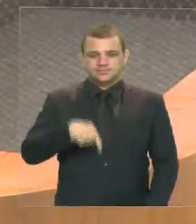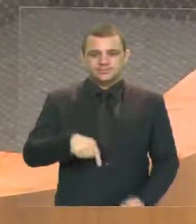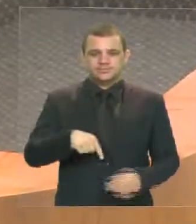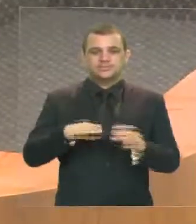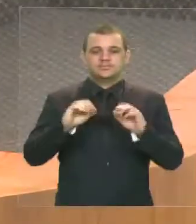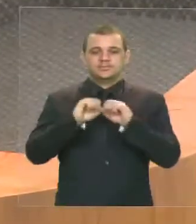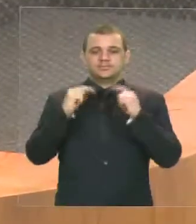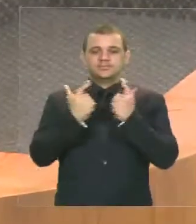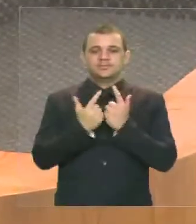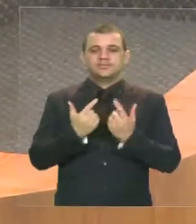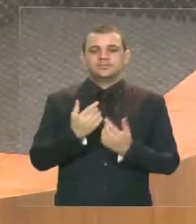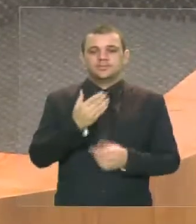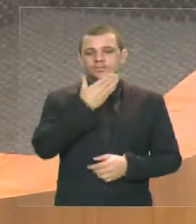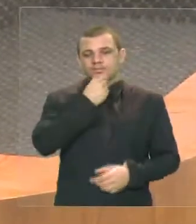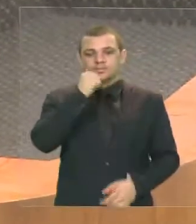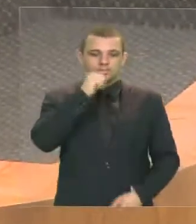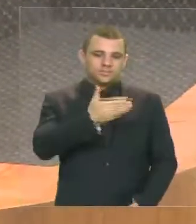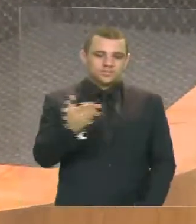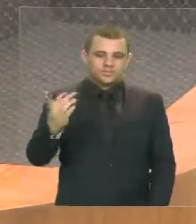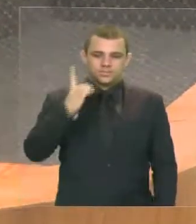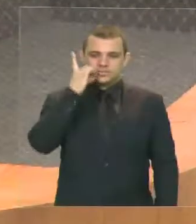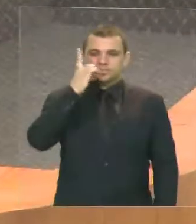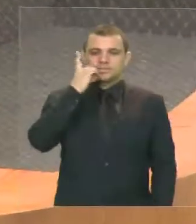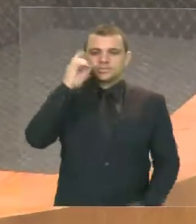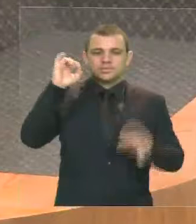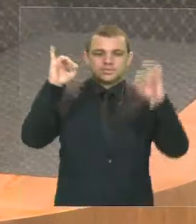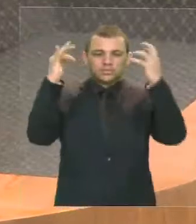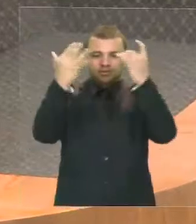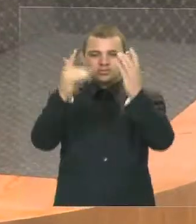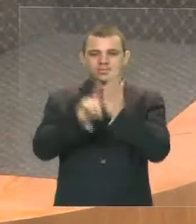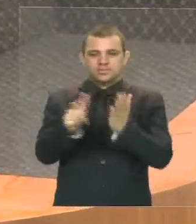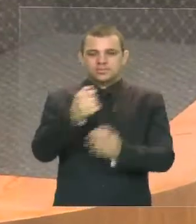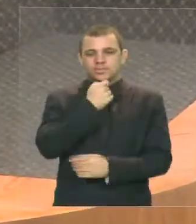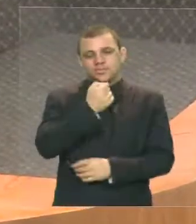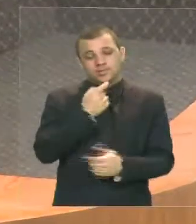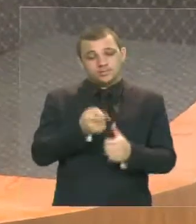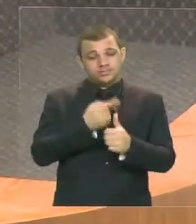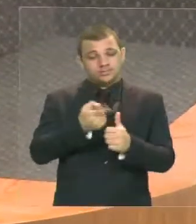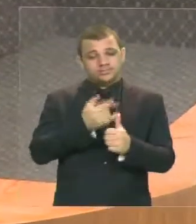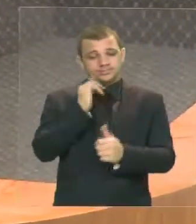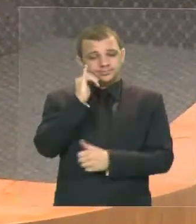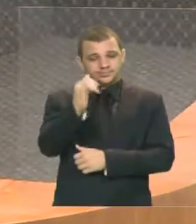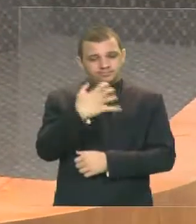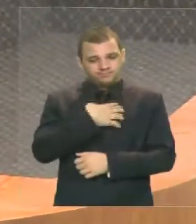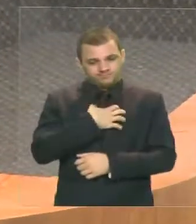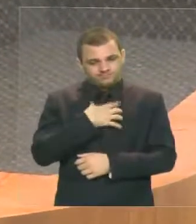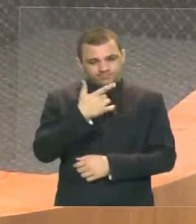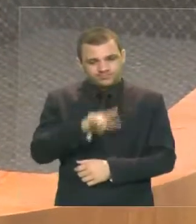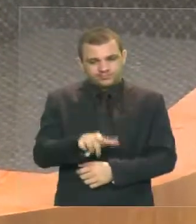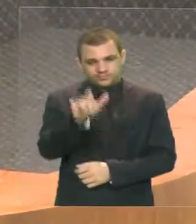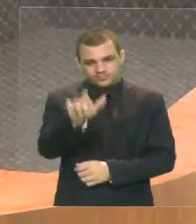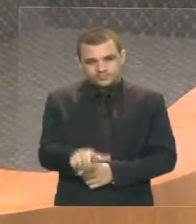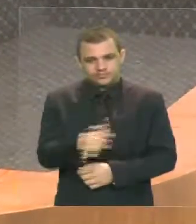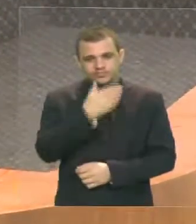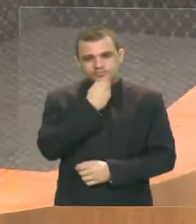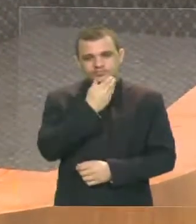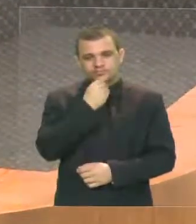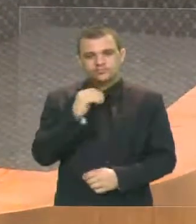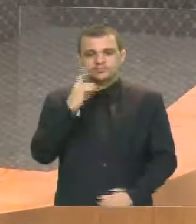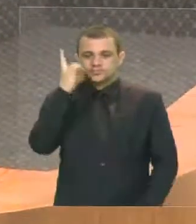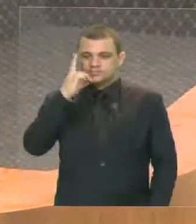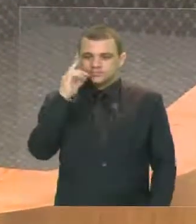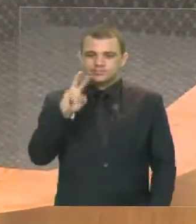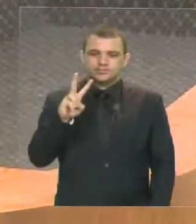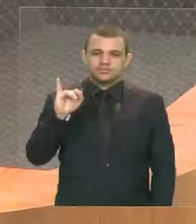deputados, galeria, imprensa. Primeiro, manifestar meu pesar, mais uma vez, ao nosso colega, deputado Vinícius,